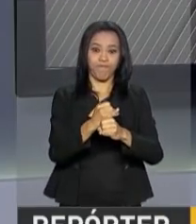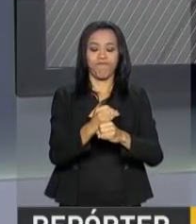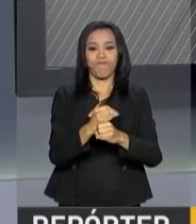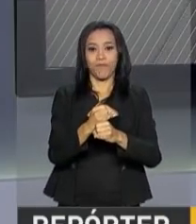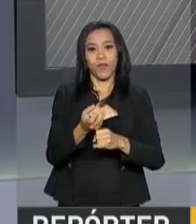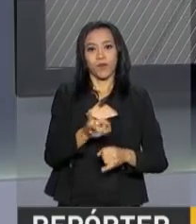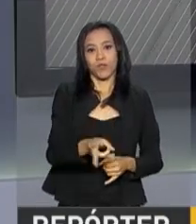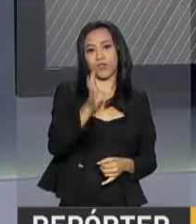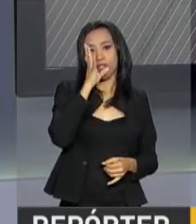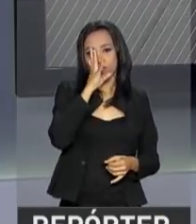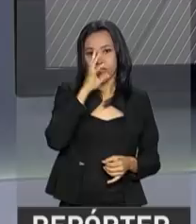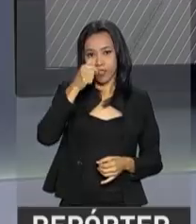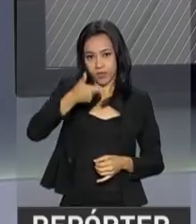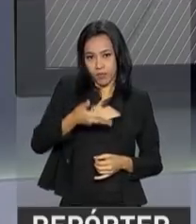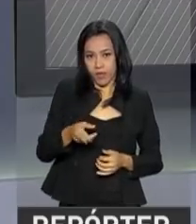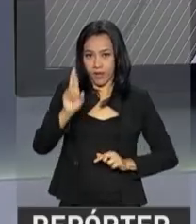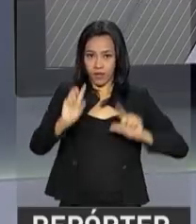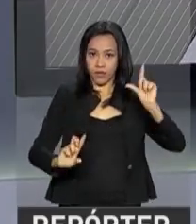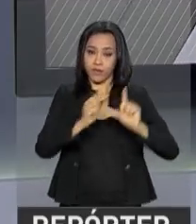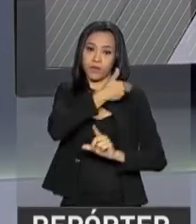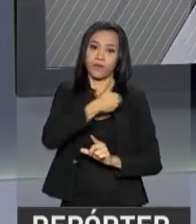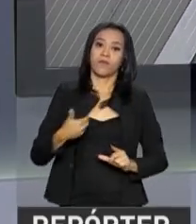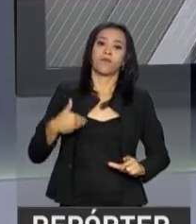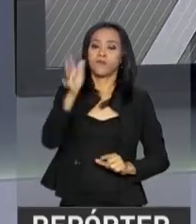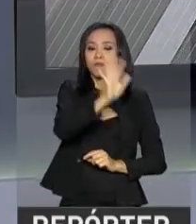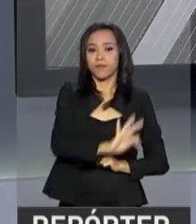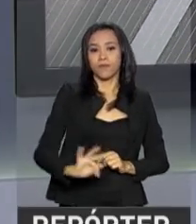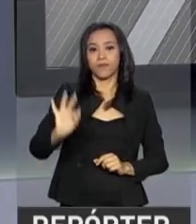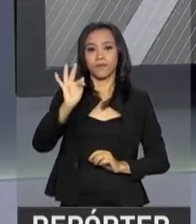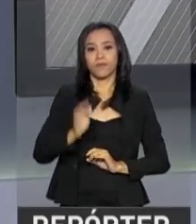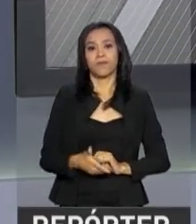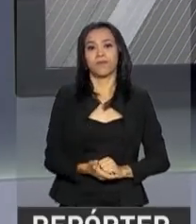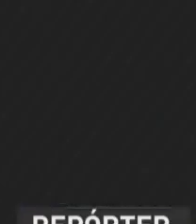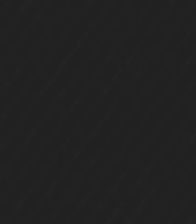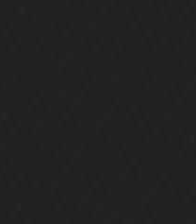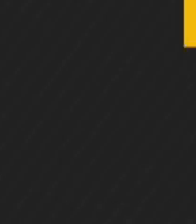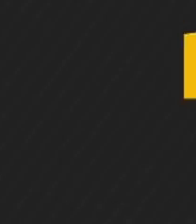continue com a gente aqui na nbr a tv do governo federal